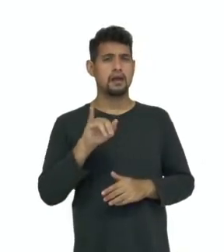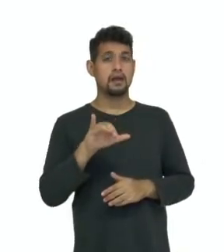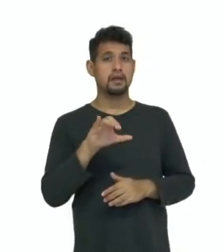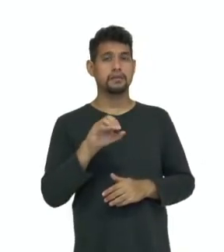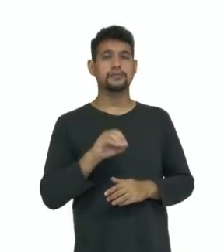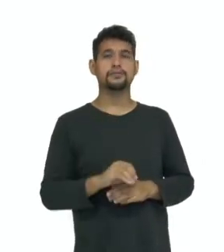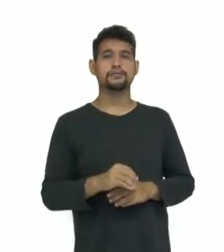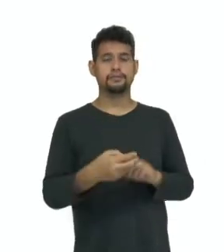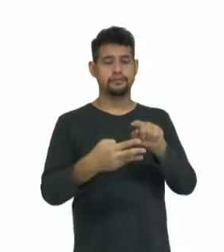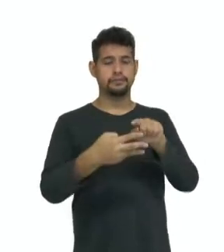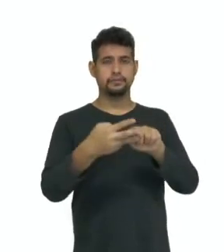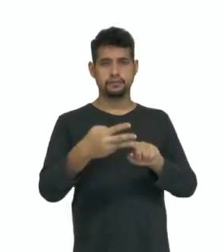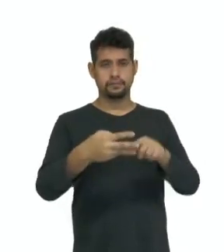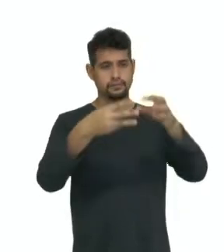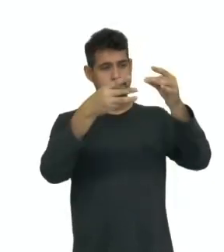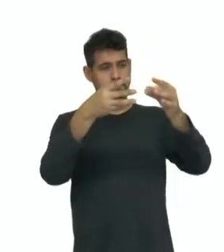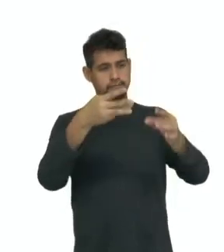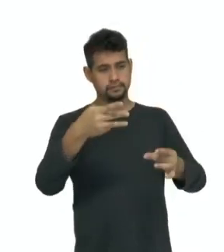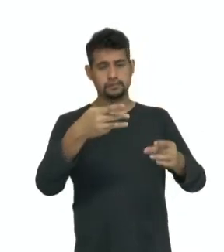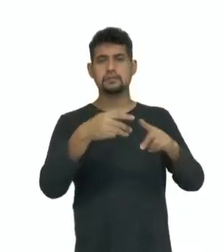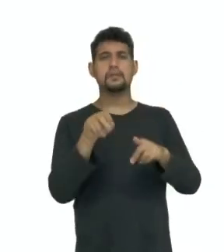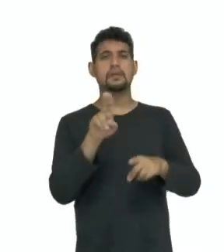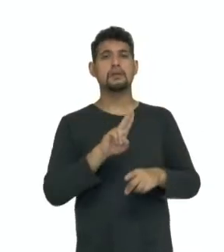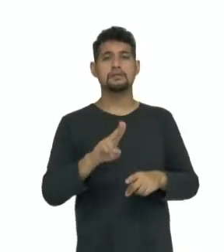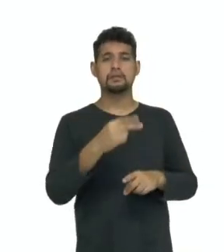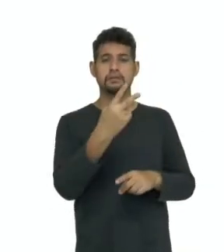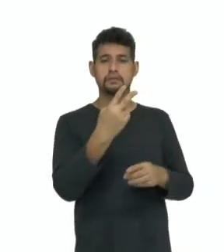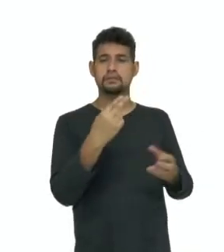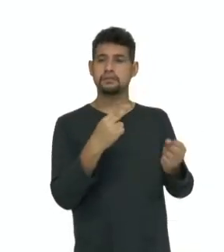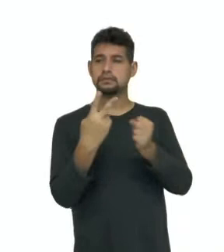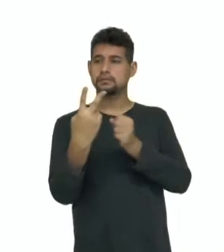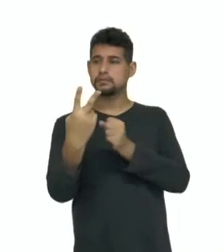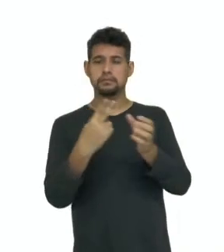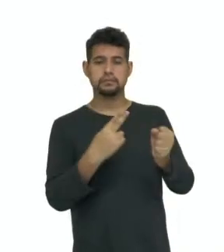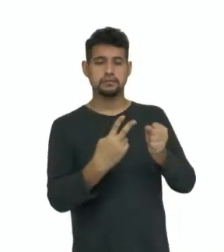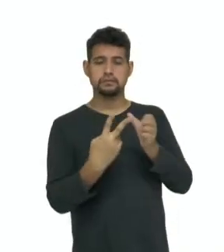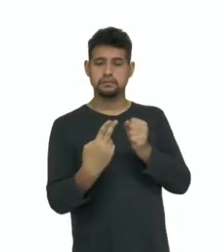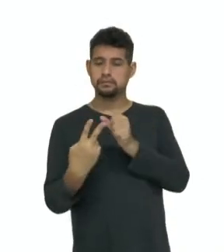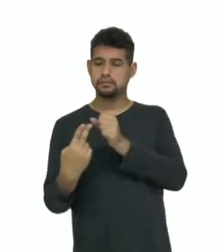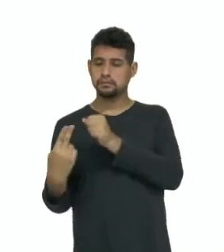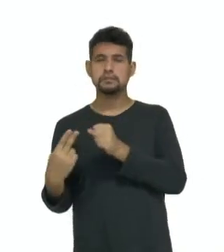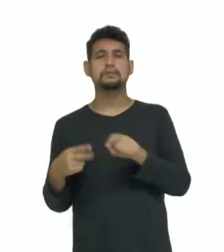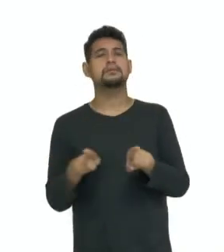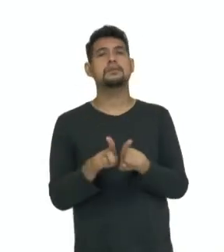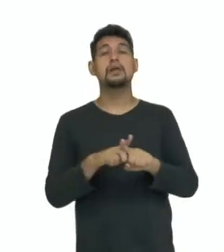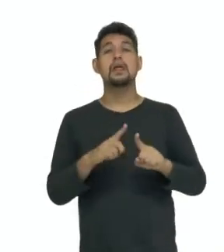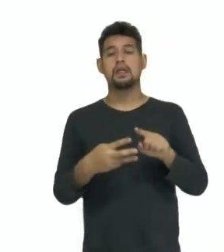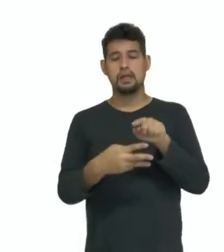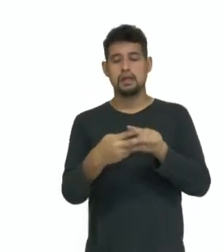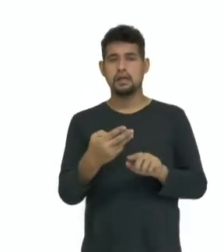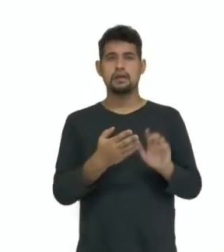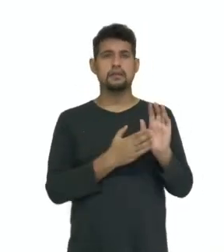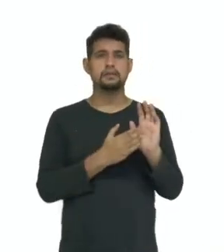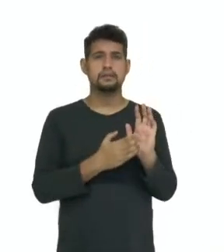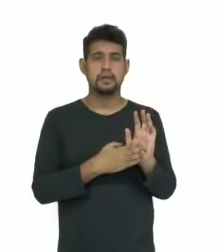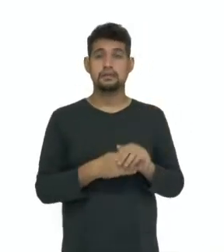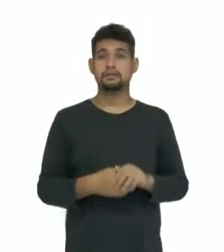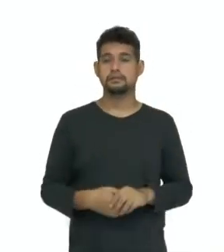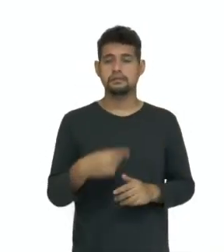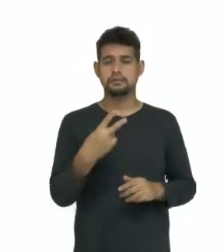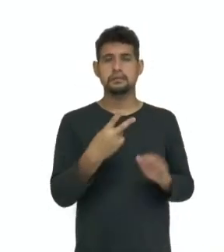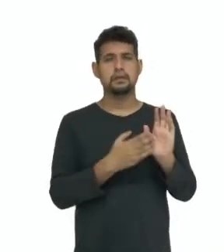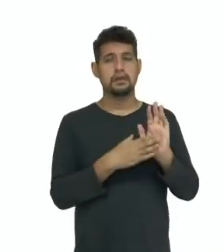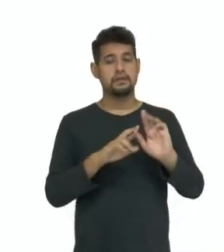3 elementos tomados 2 a 2, ou seja, 3 candidatos para 2